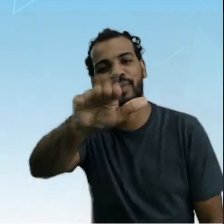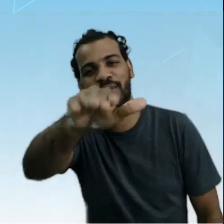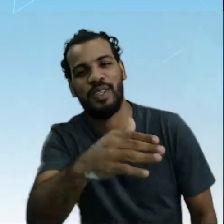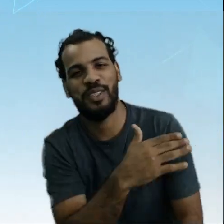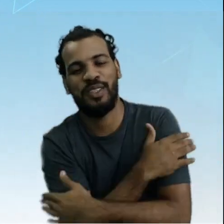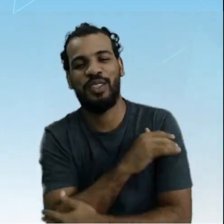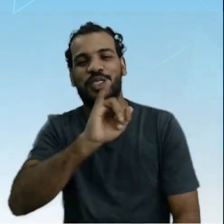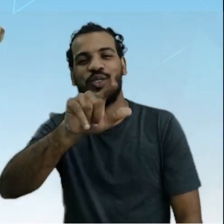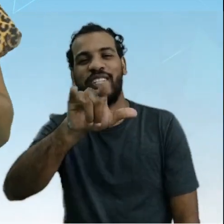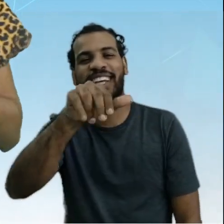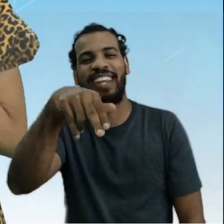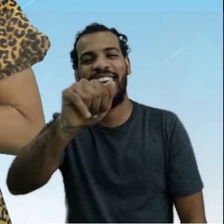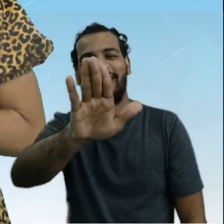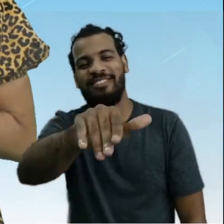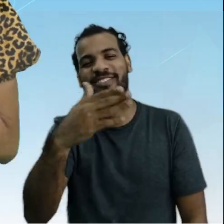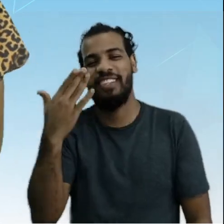Juliana.